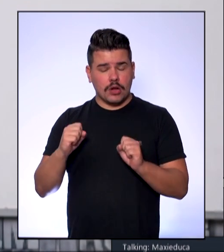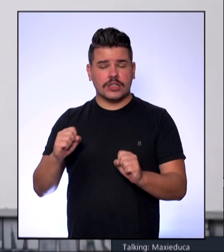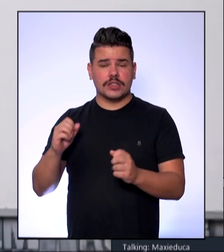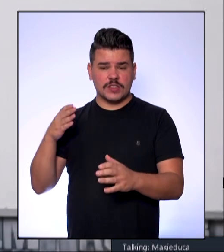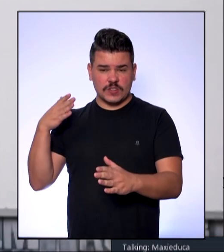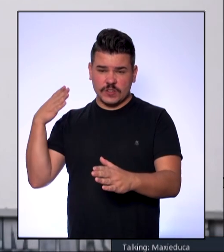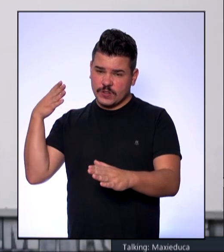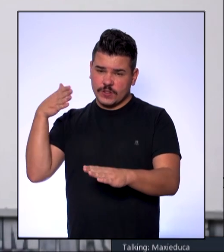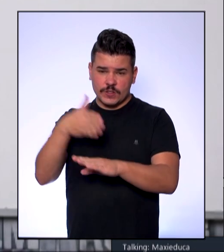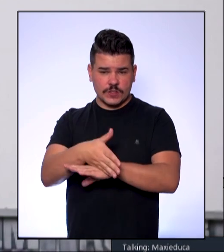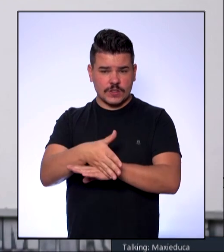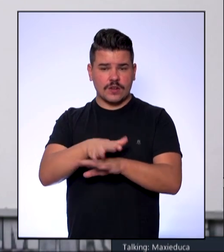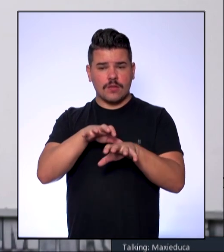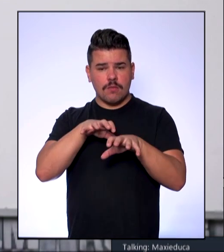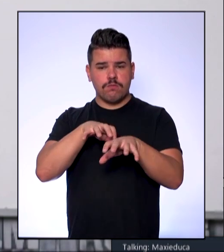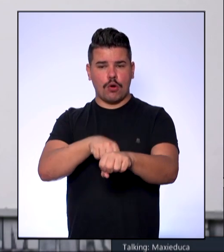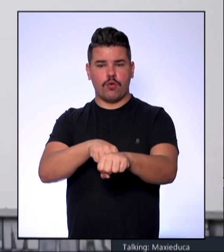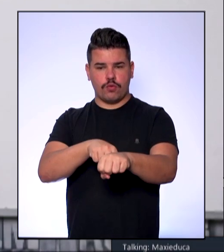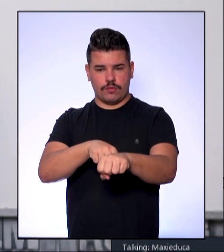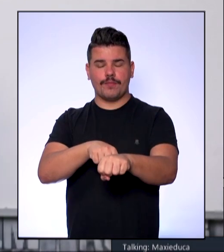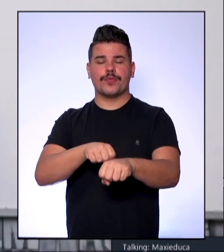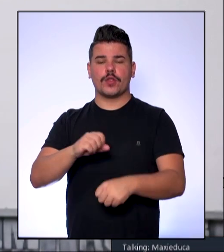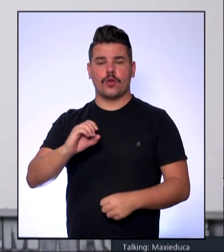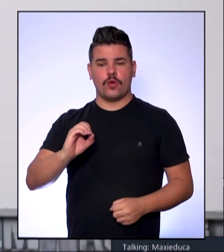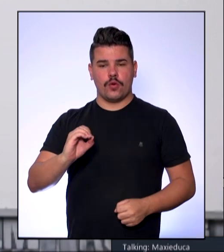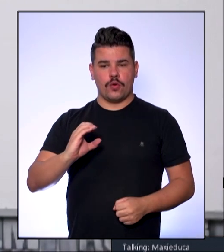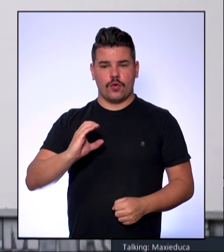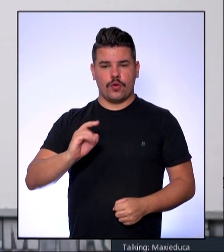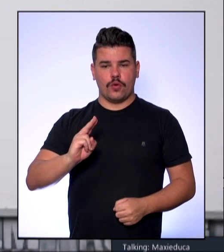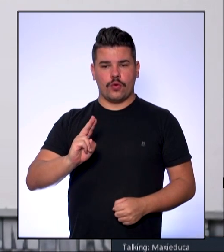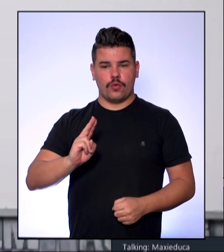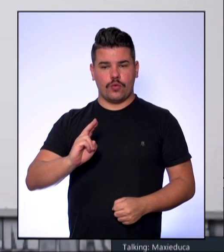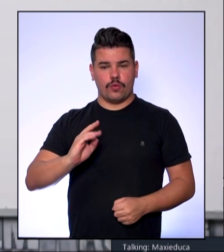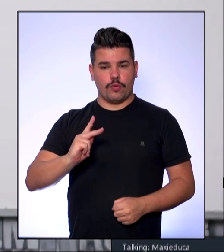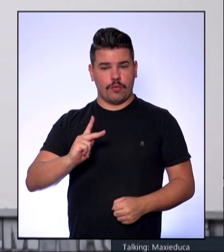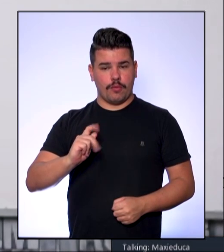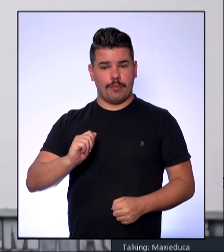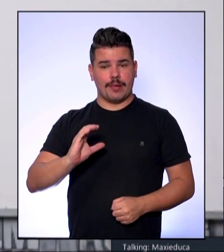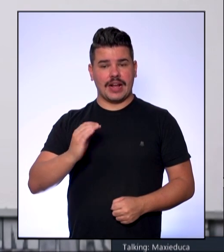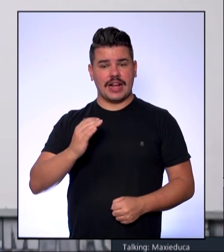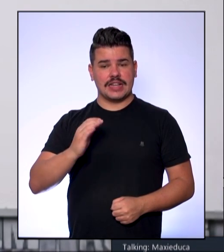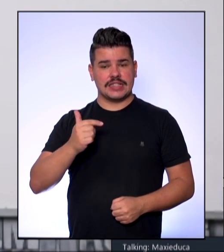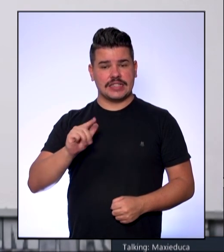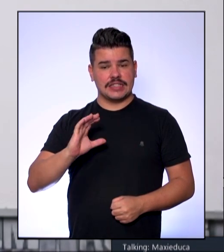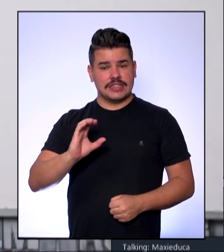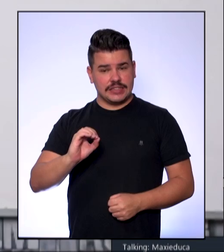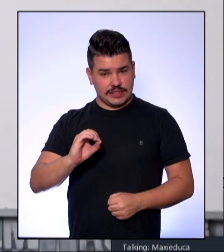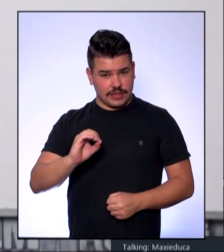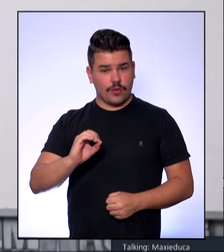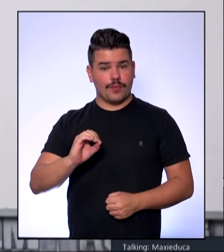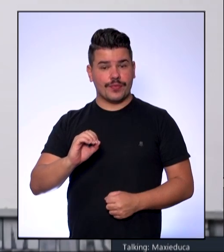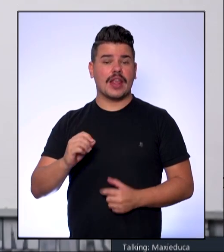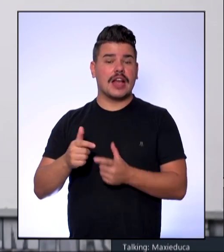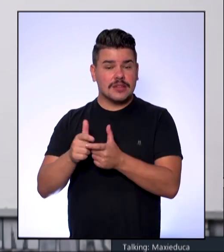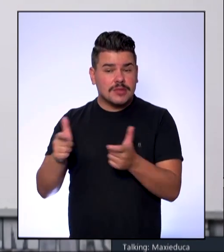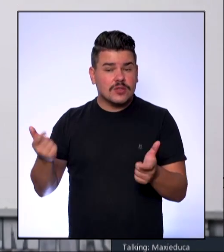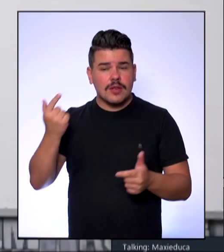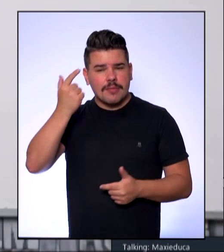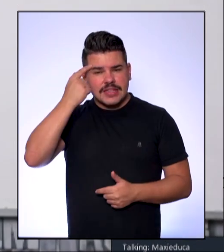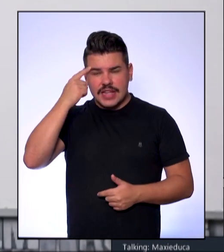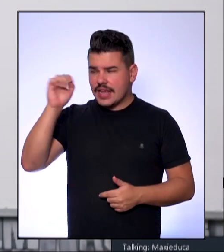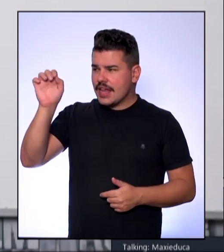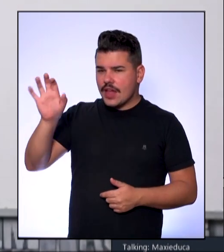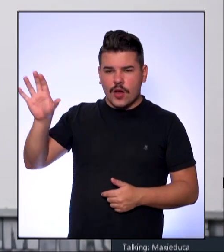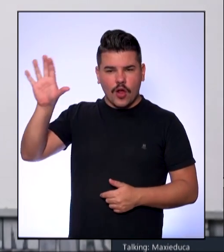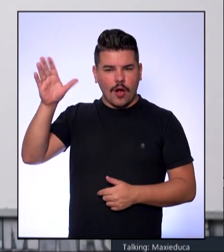ocupação. Aquela visão aí eurocêntrica, aquela missão civilizatória, tudo isso